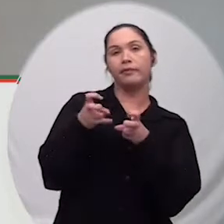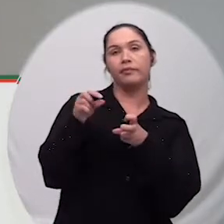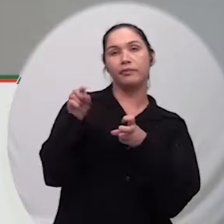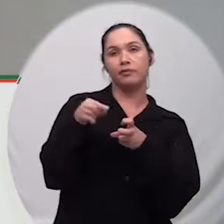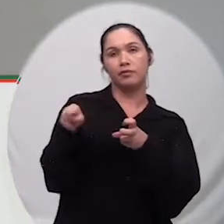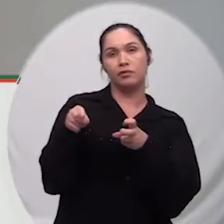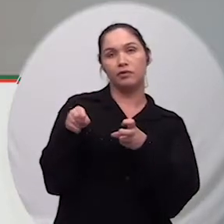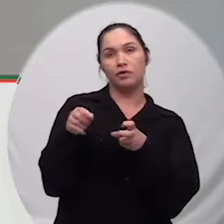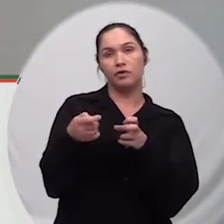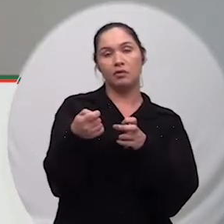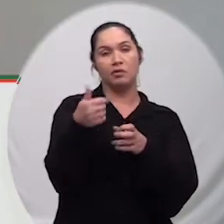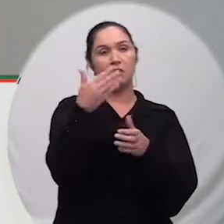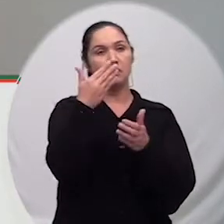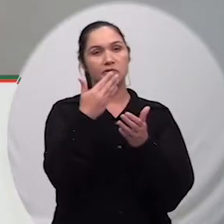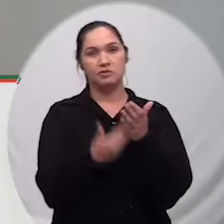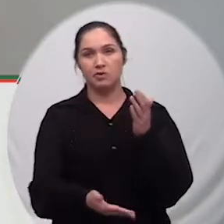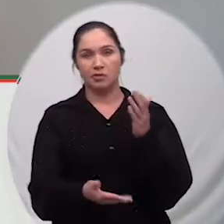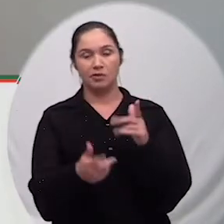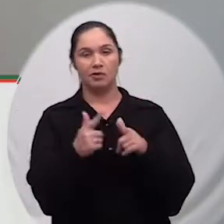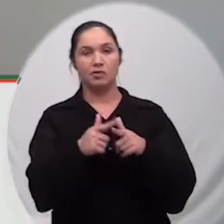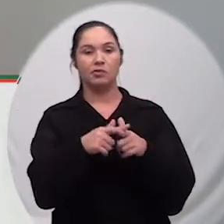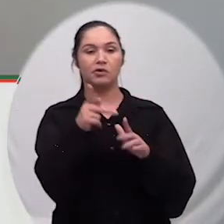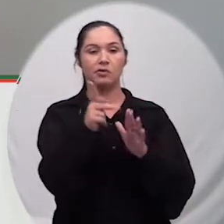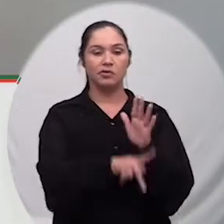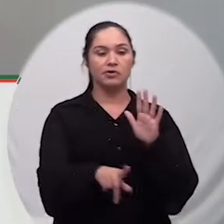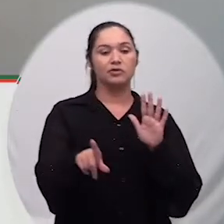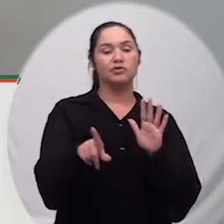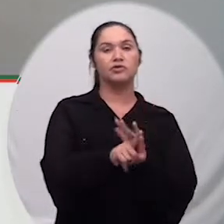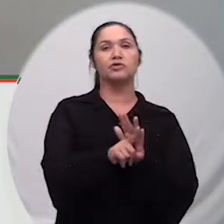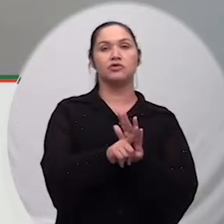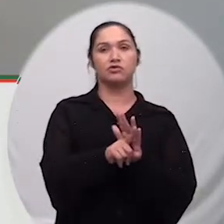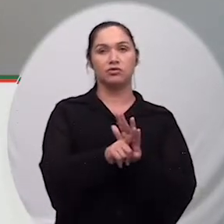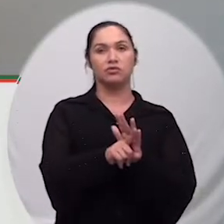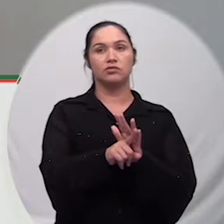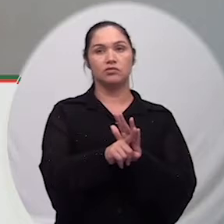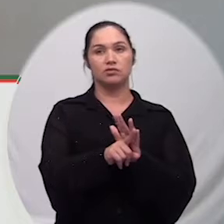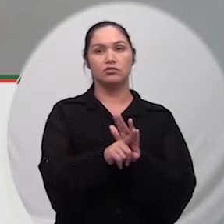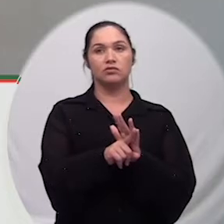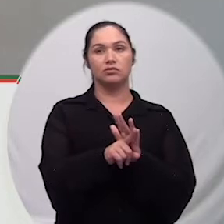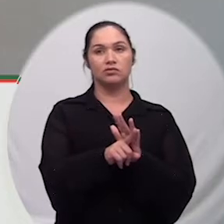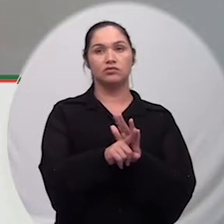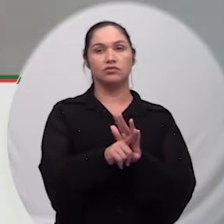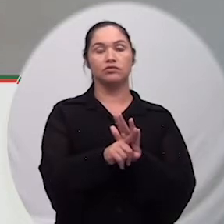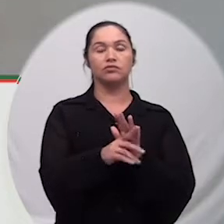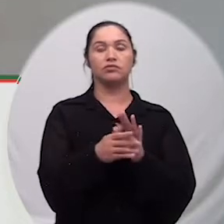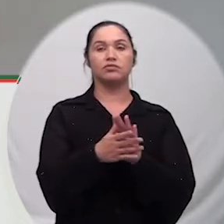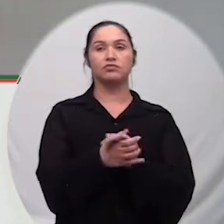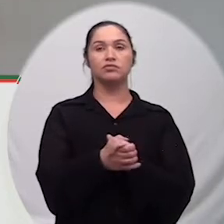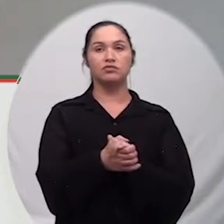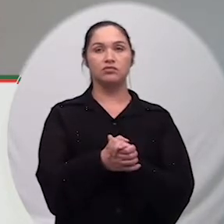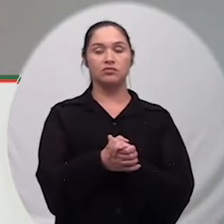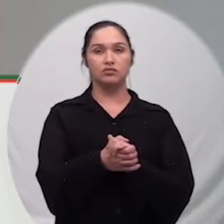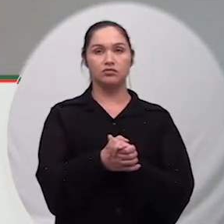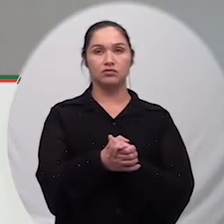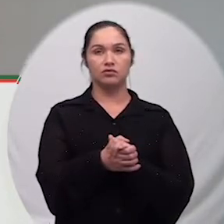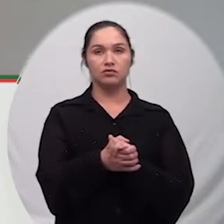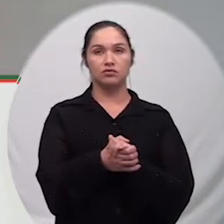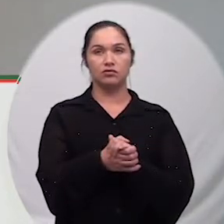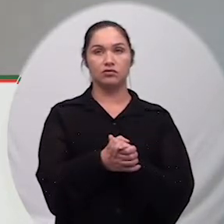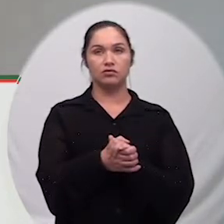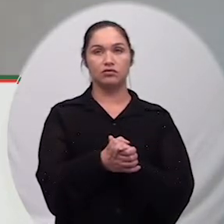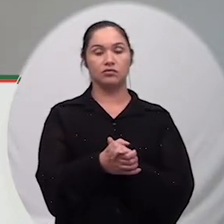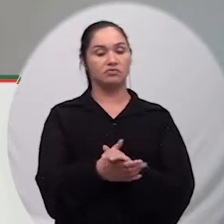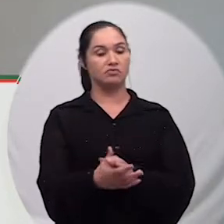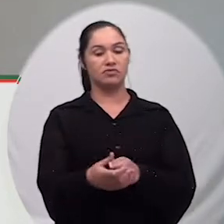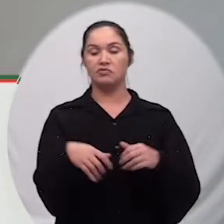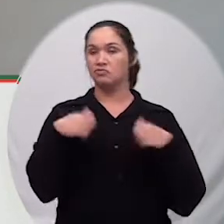os dias contados. Já visto aí um projeto de lei, aliás, lei que já veio, tem certas autenticações hoje em dia que você não precisa mais ir lá